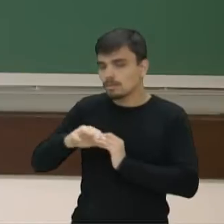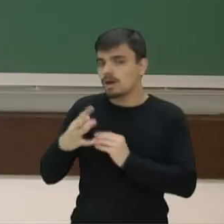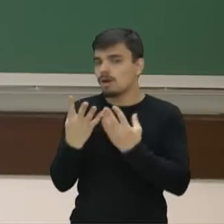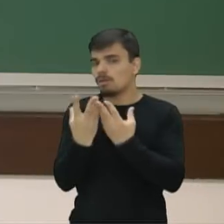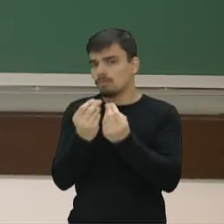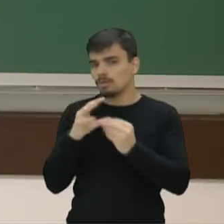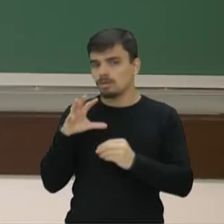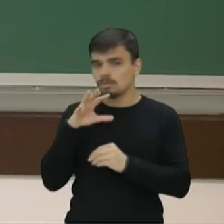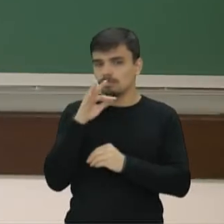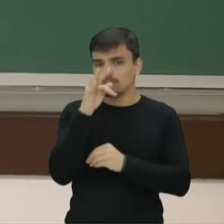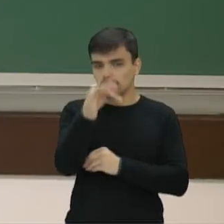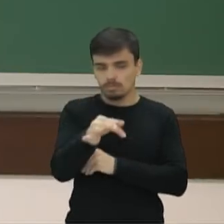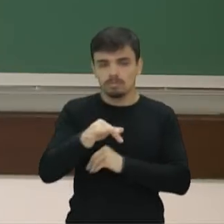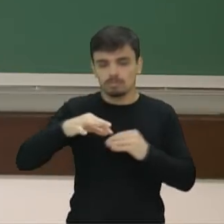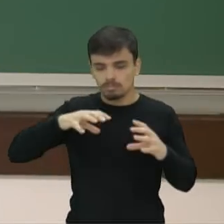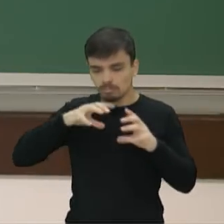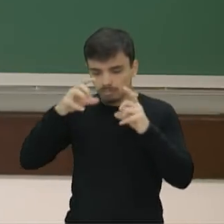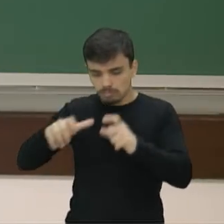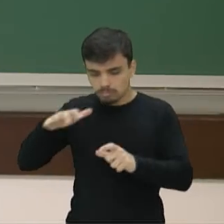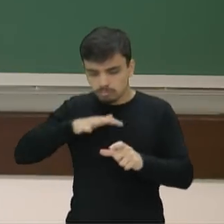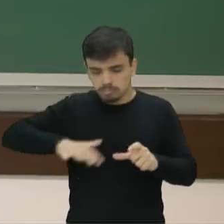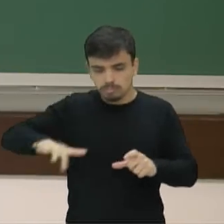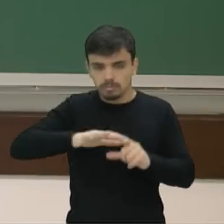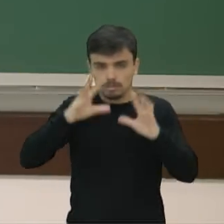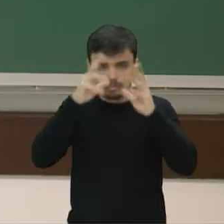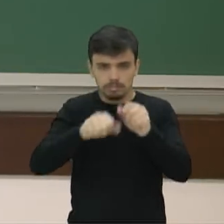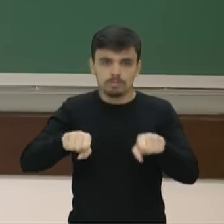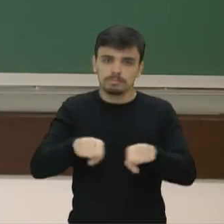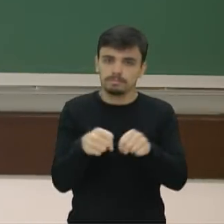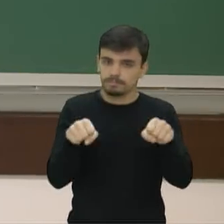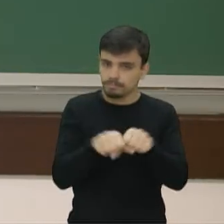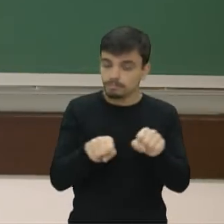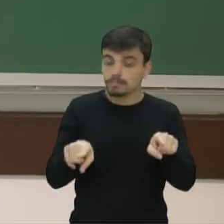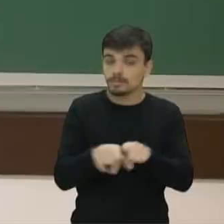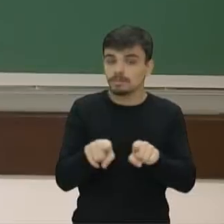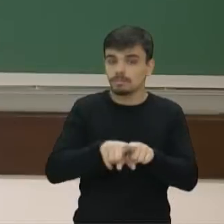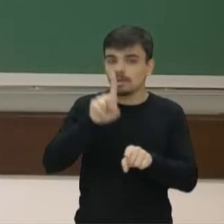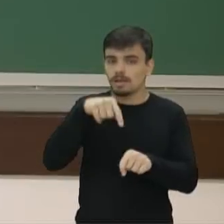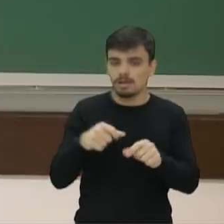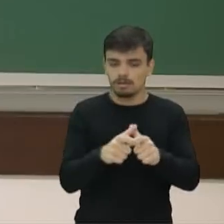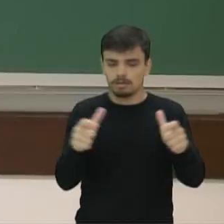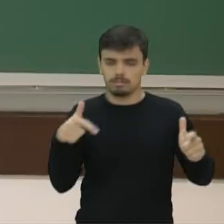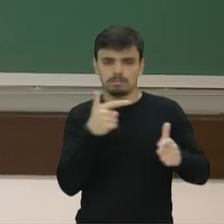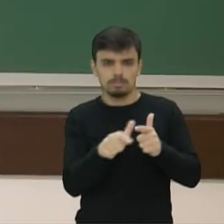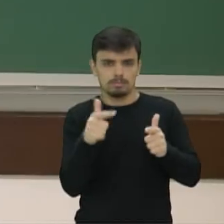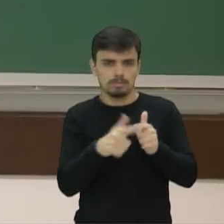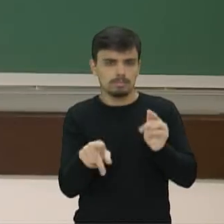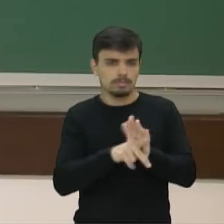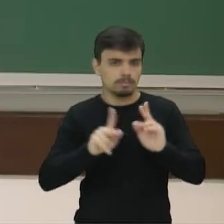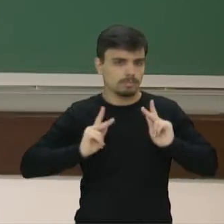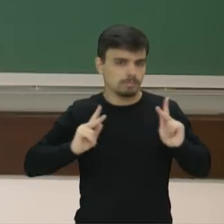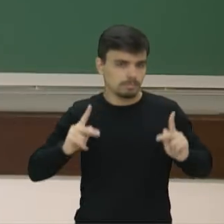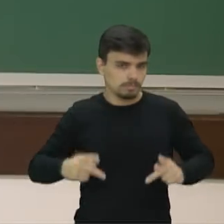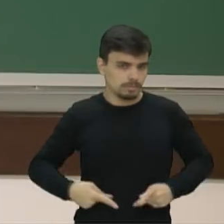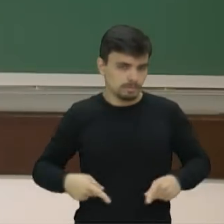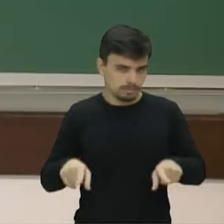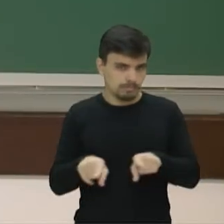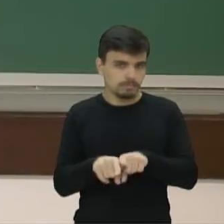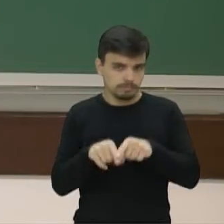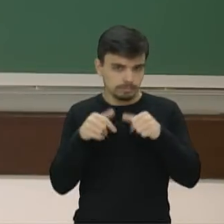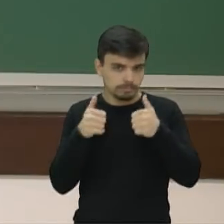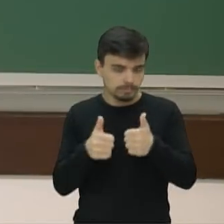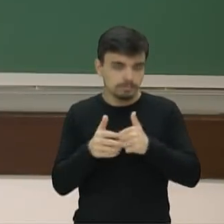todas as áreas do nosso planeta poderão estar destruídas. E isso é um grande problema para a humanidade, para a